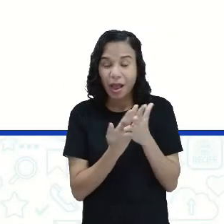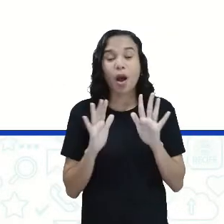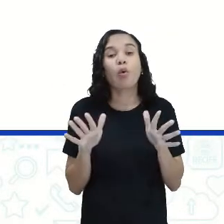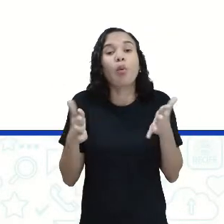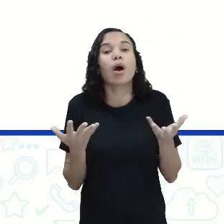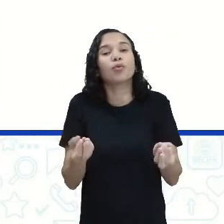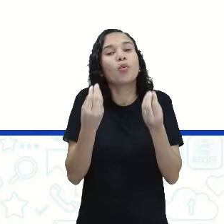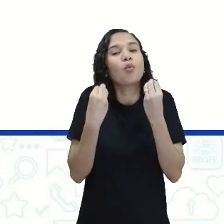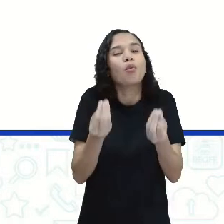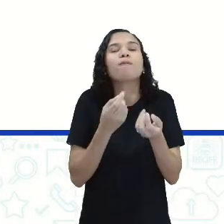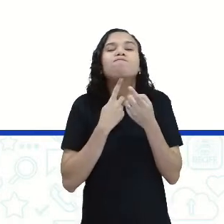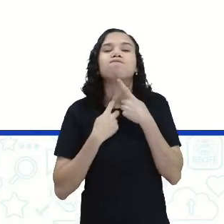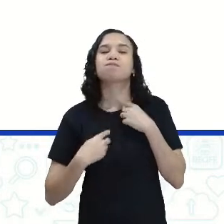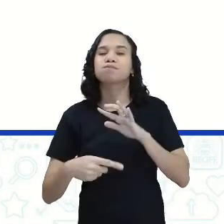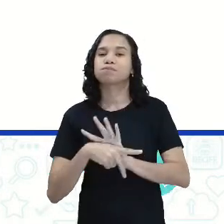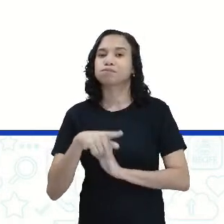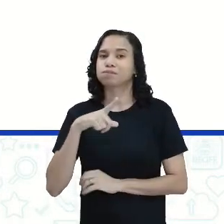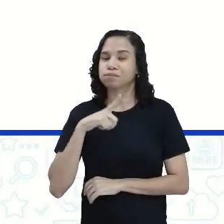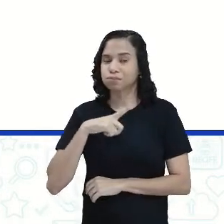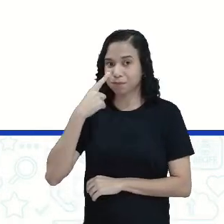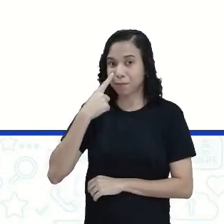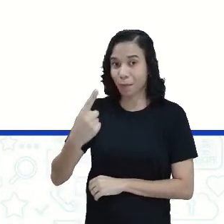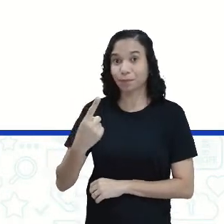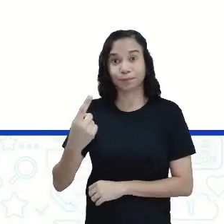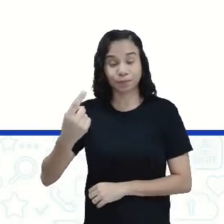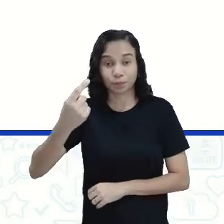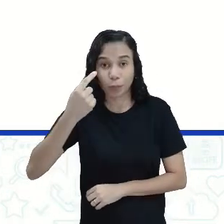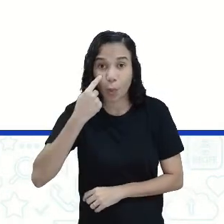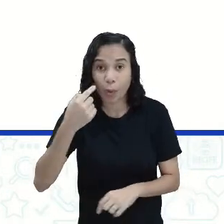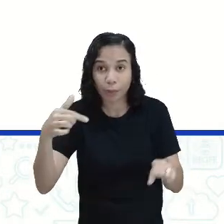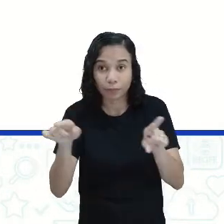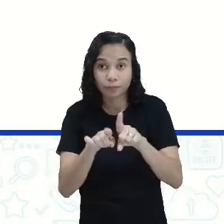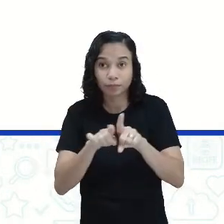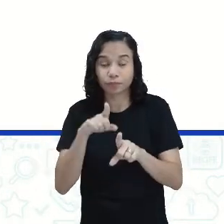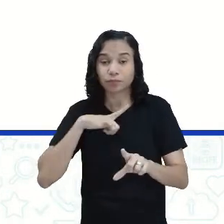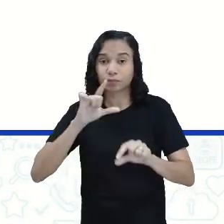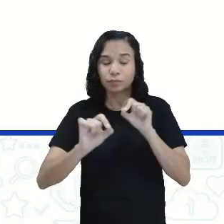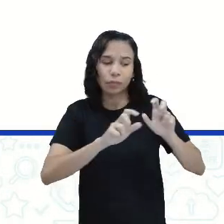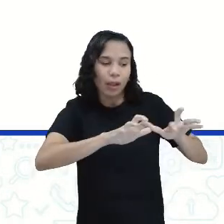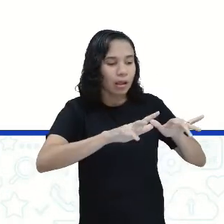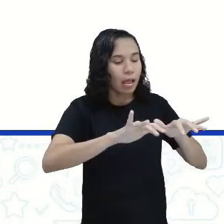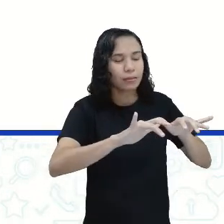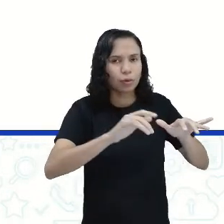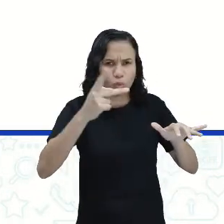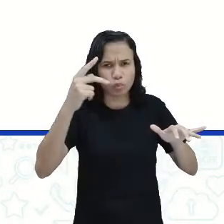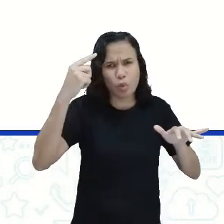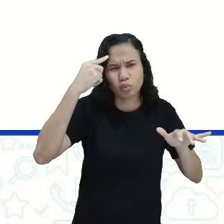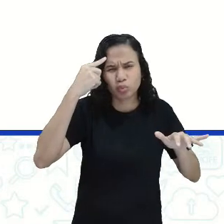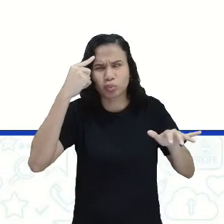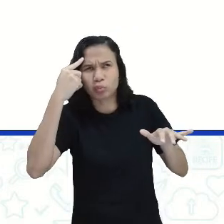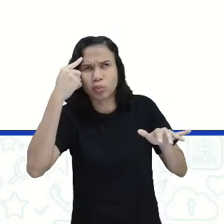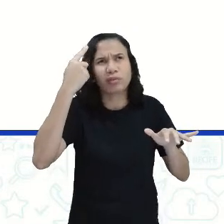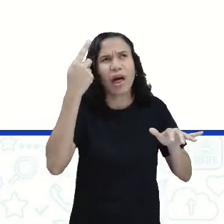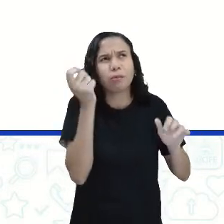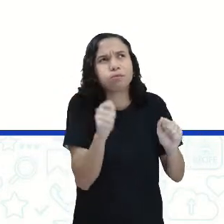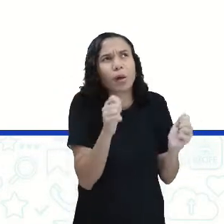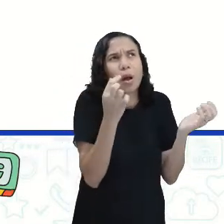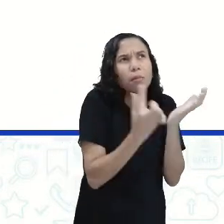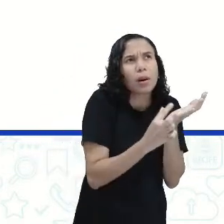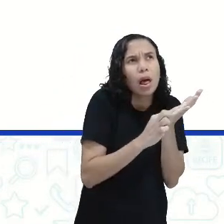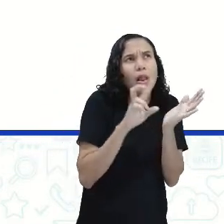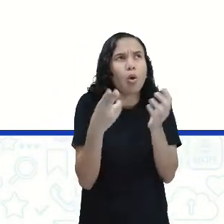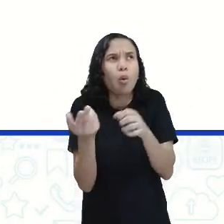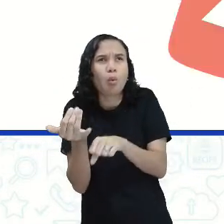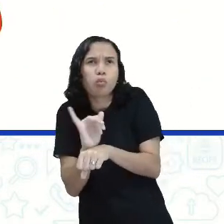quando quiser, exatamente. Ó, também a gente tem o chat para poder tirar aquela dúvida, seja lá no aplicativo, seja lá